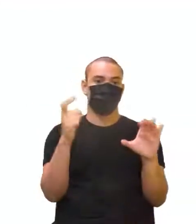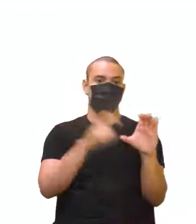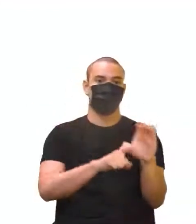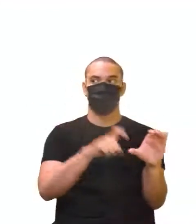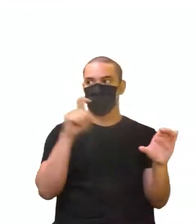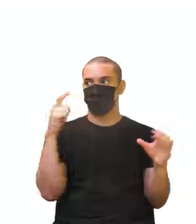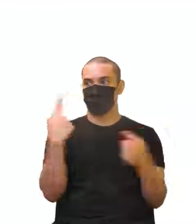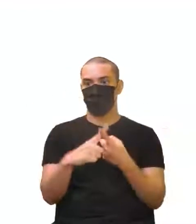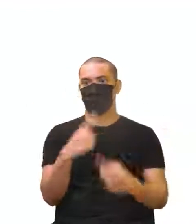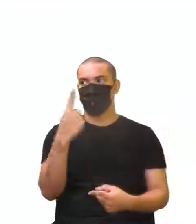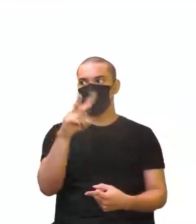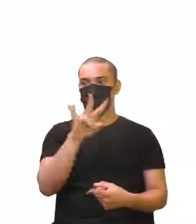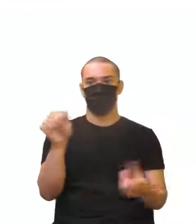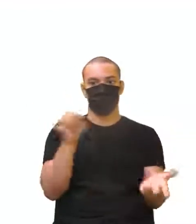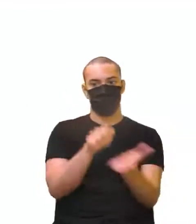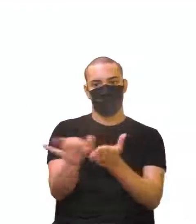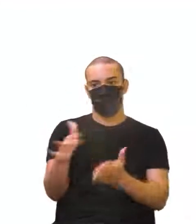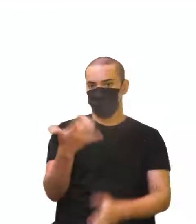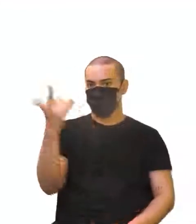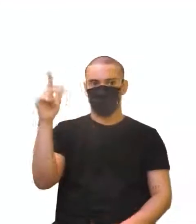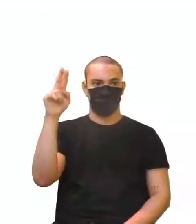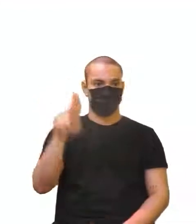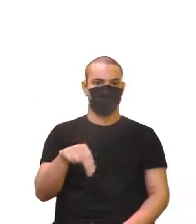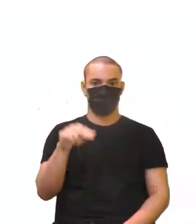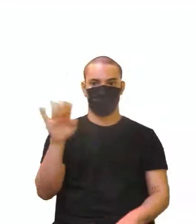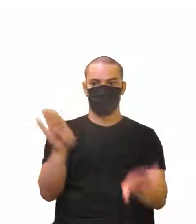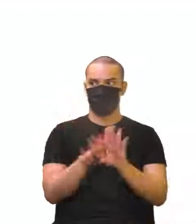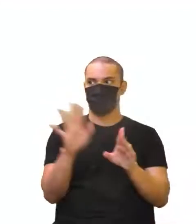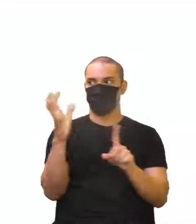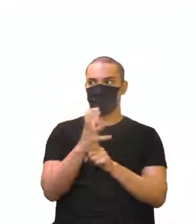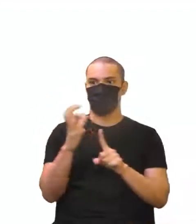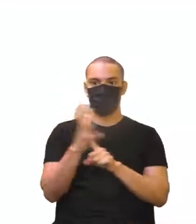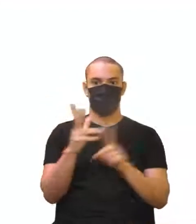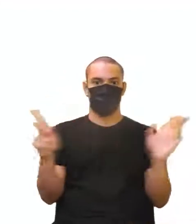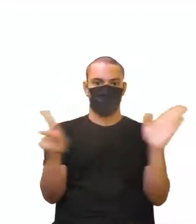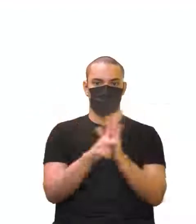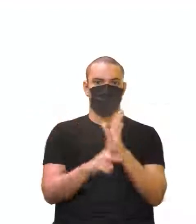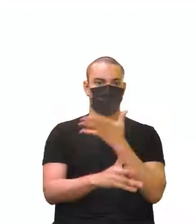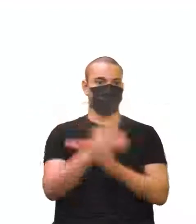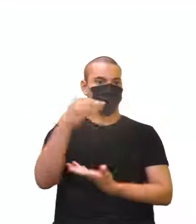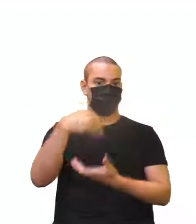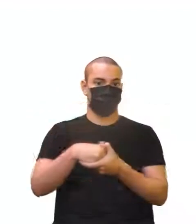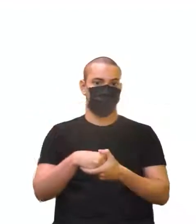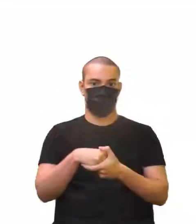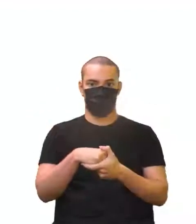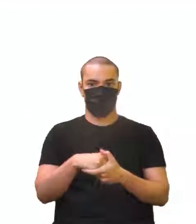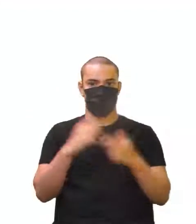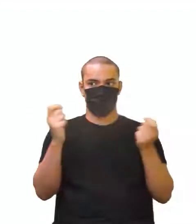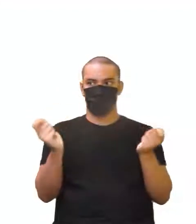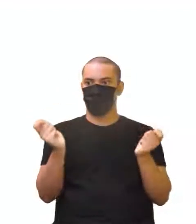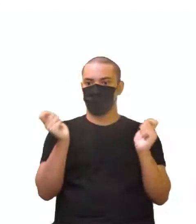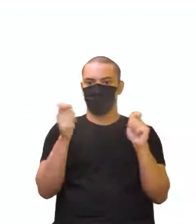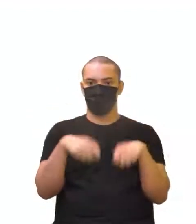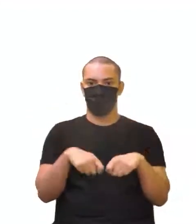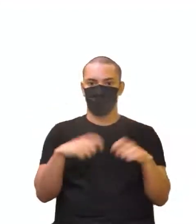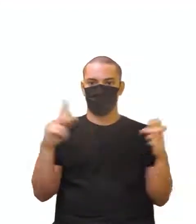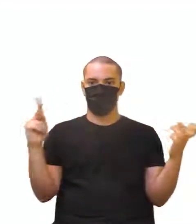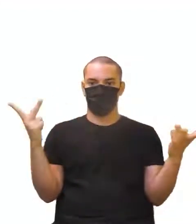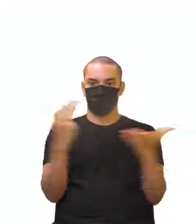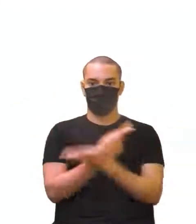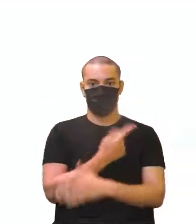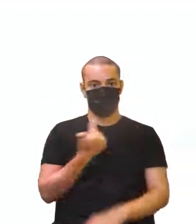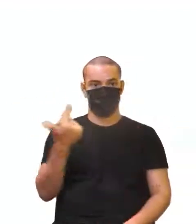um não vai excluir o outro, um não vai influenciar na permissão, vamos dizer assim,